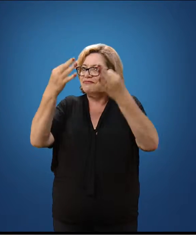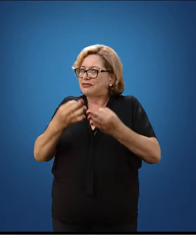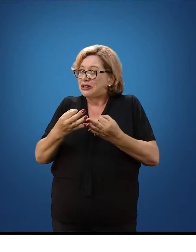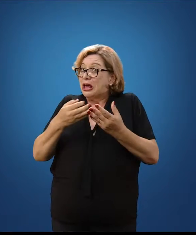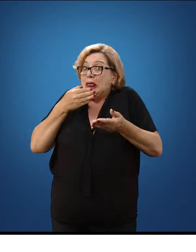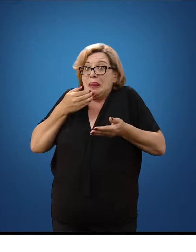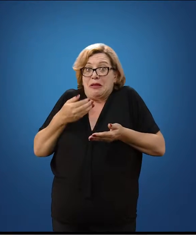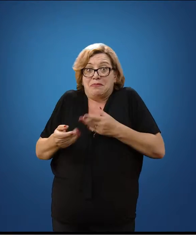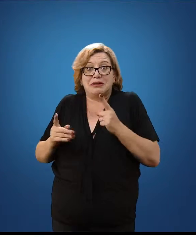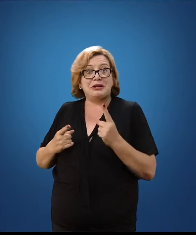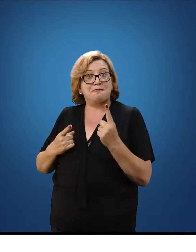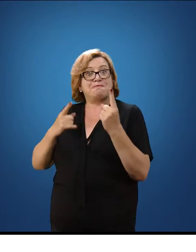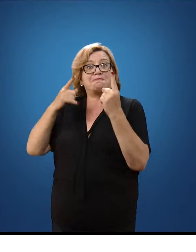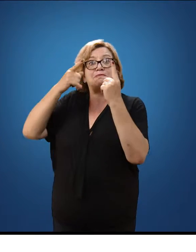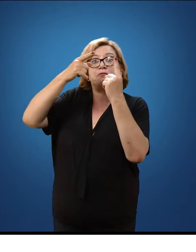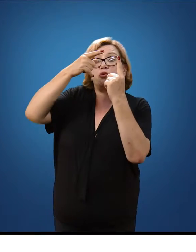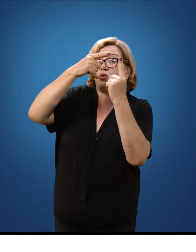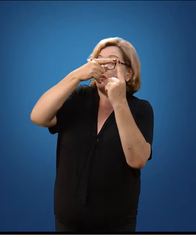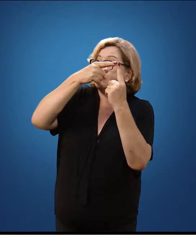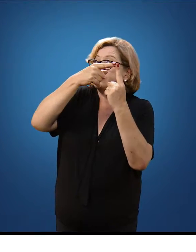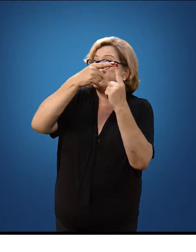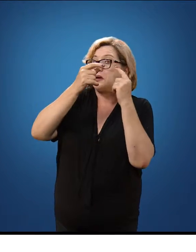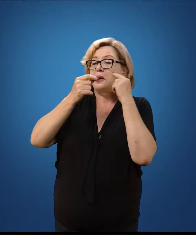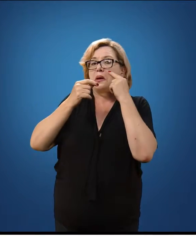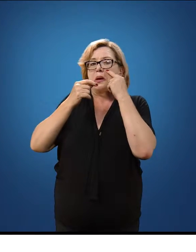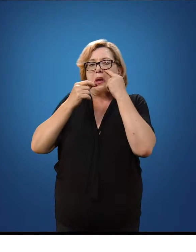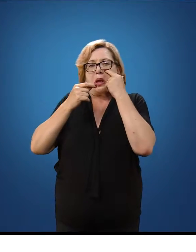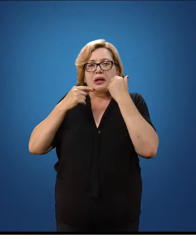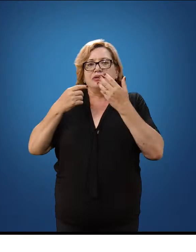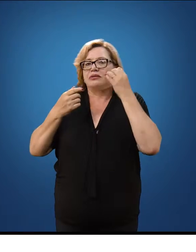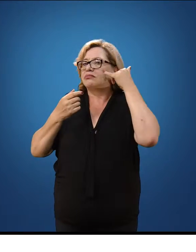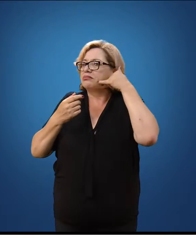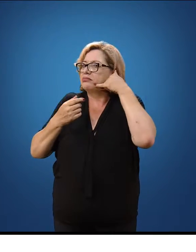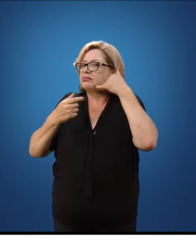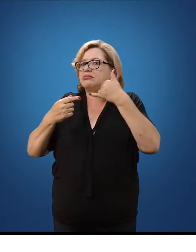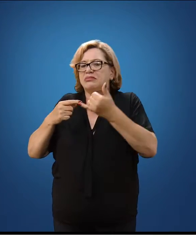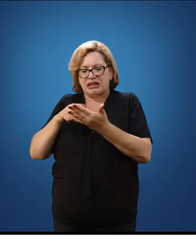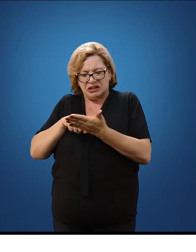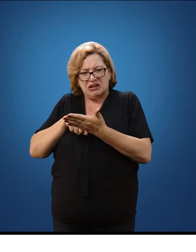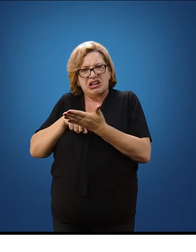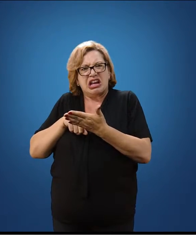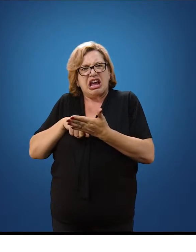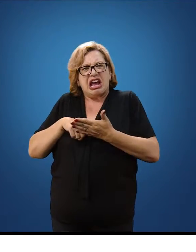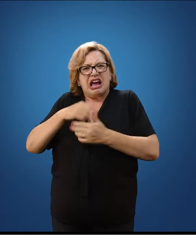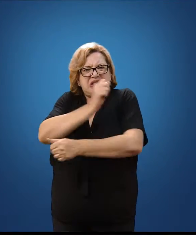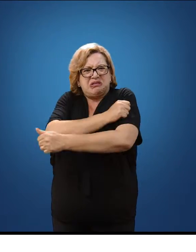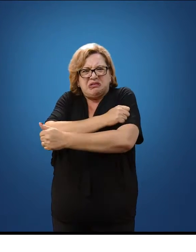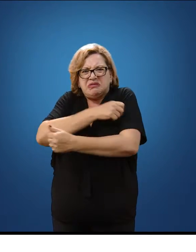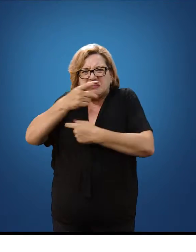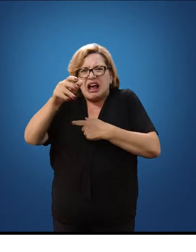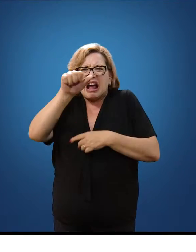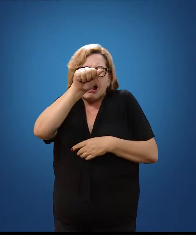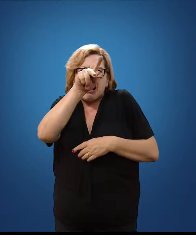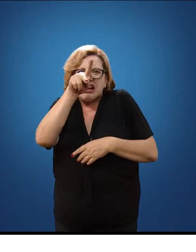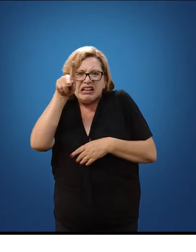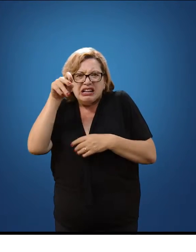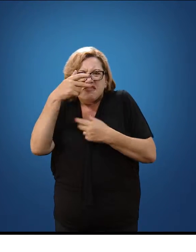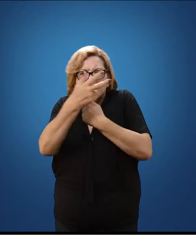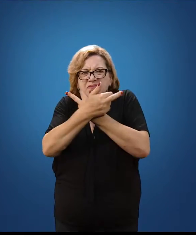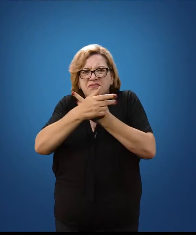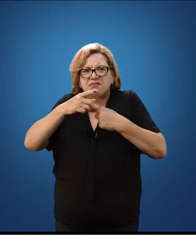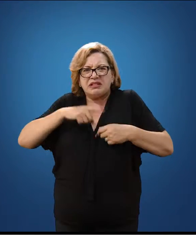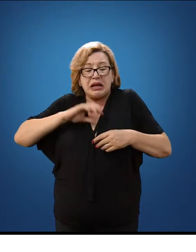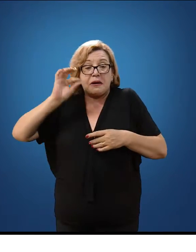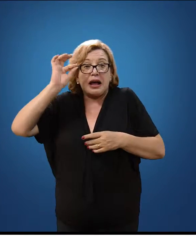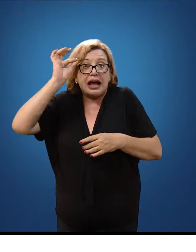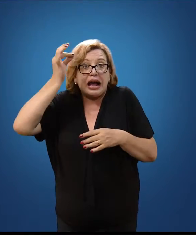né, nos seus objetivos. Porque no smartphone o aluno tem N aplicativos que em